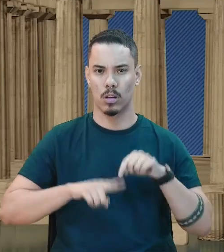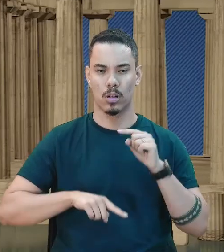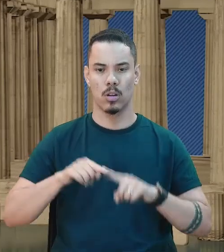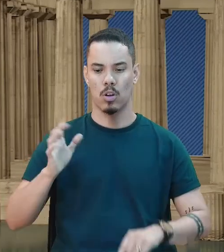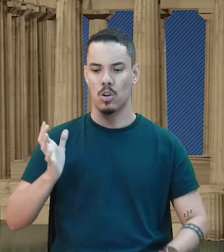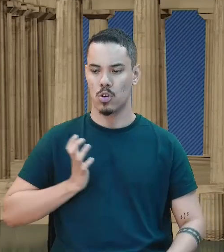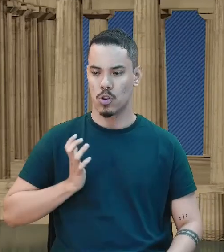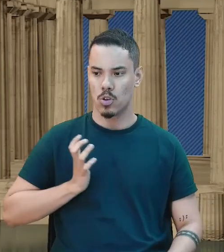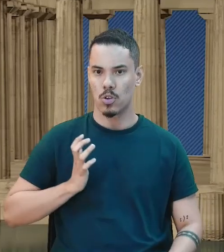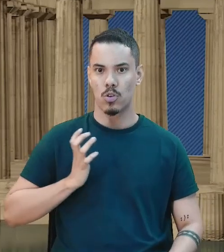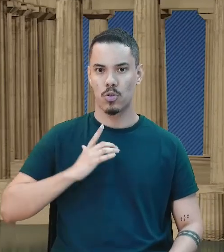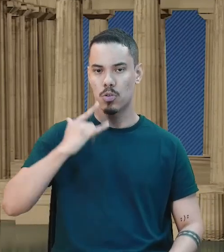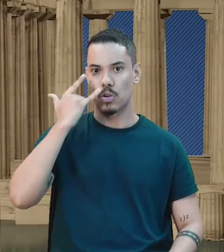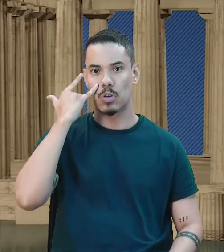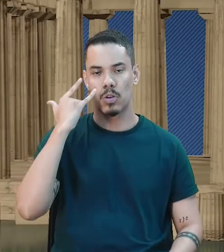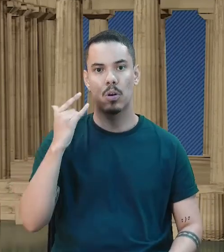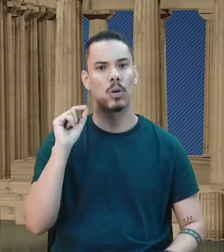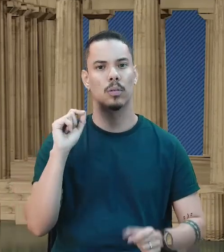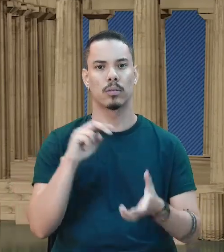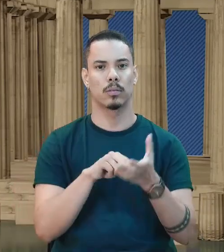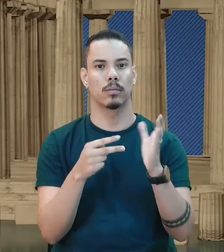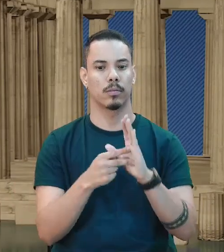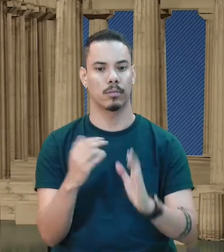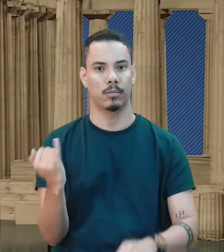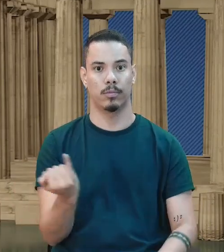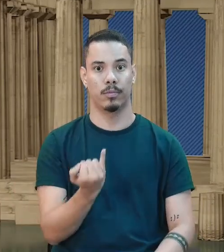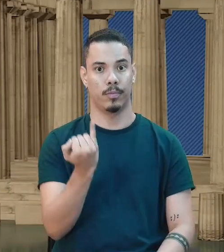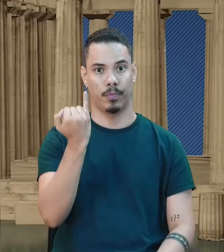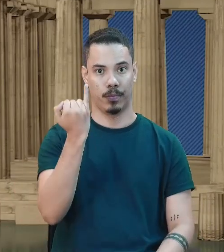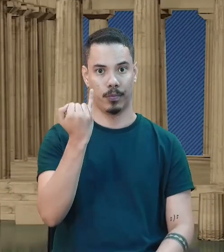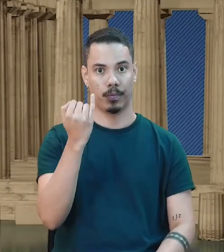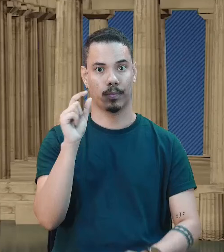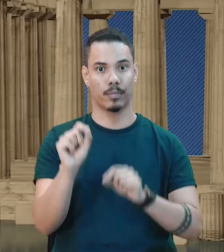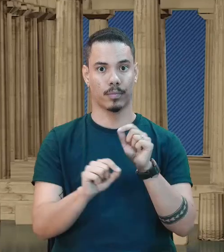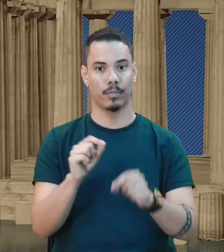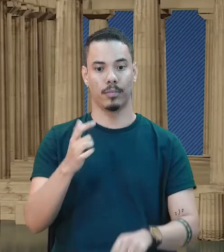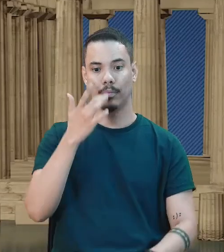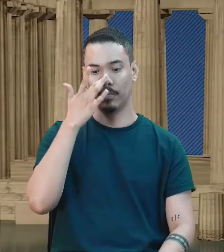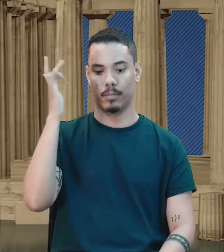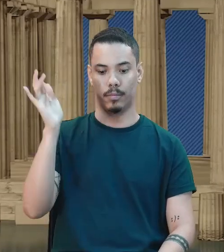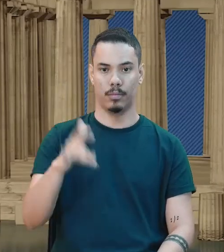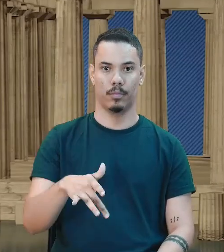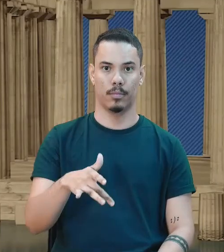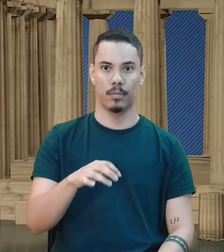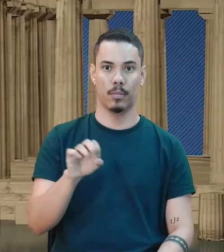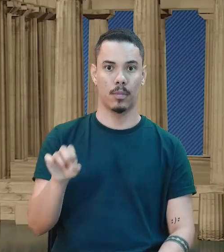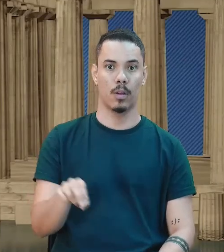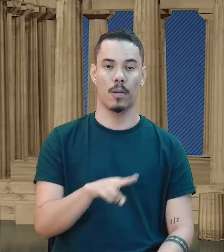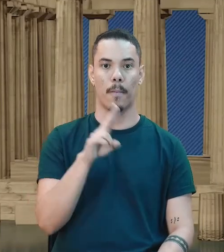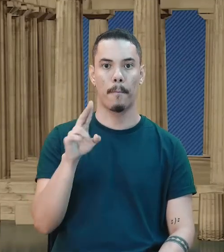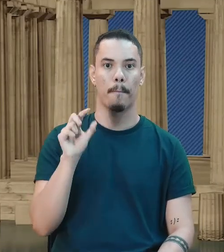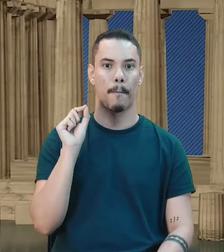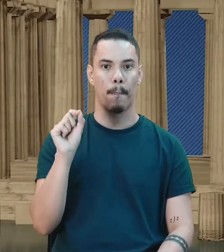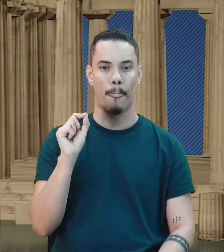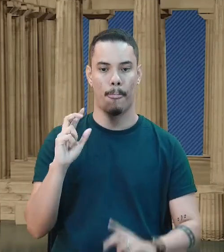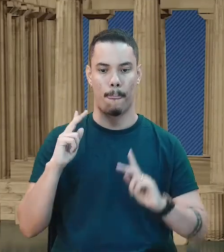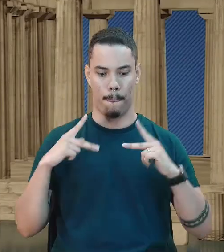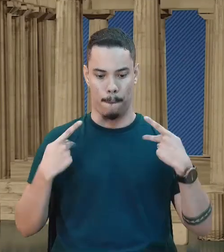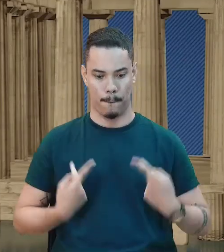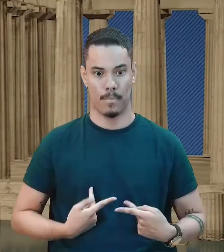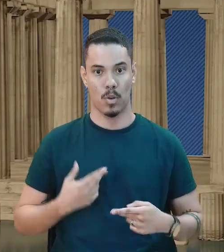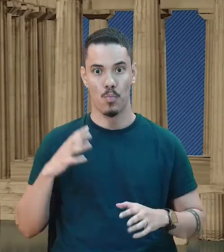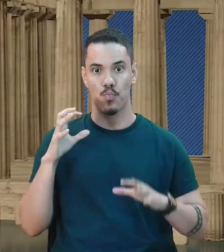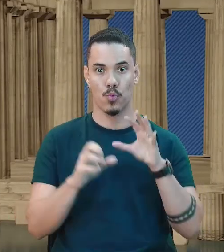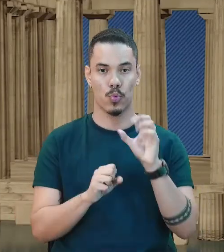o que era importante para eles, o que eles desprezavam, o que o homem deve buscar. A felicidade